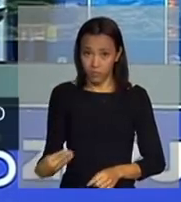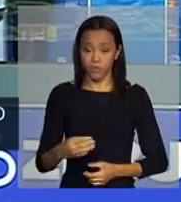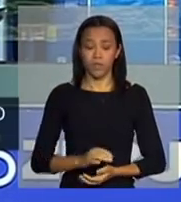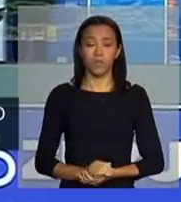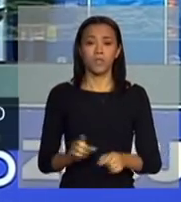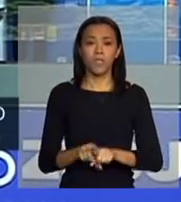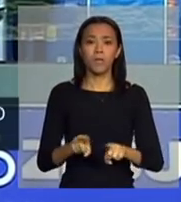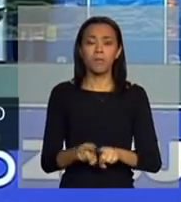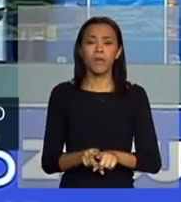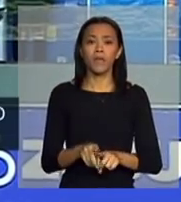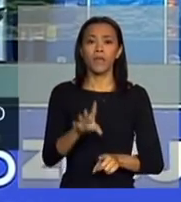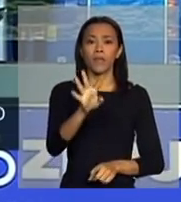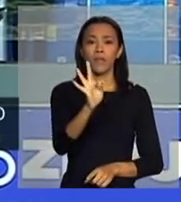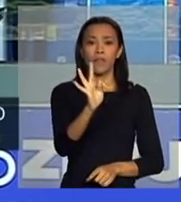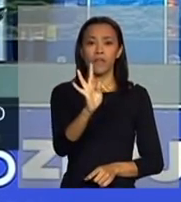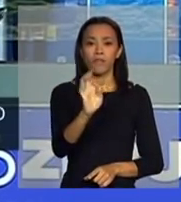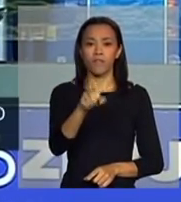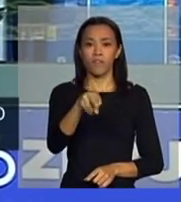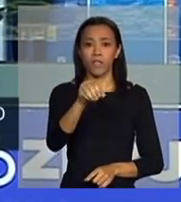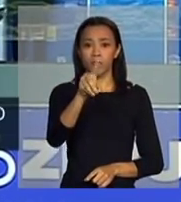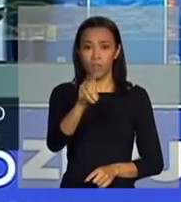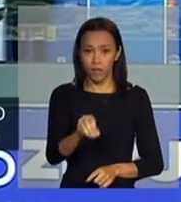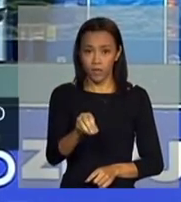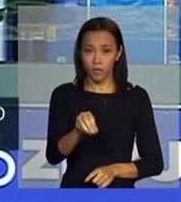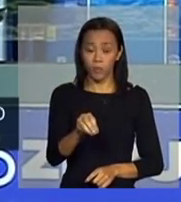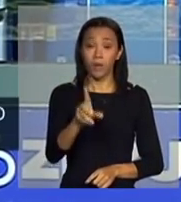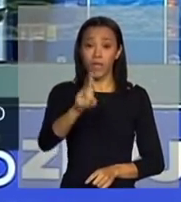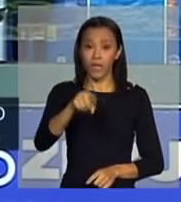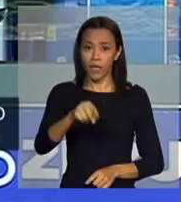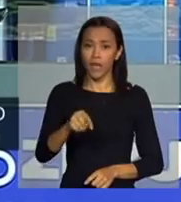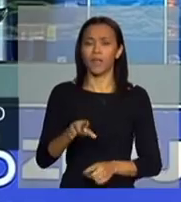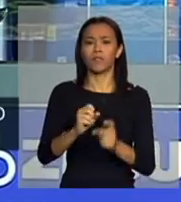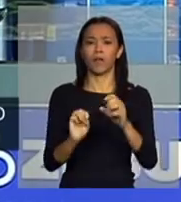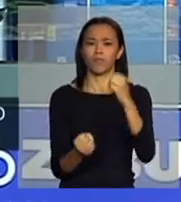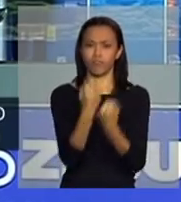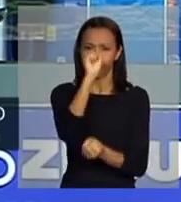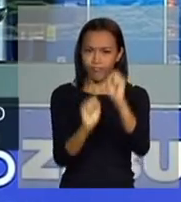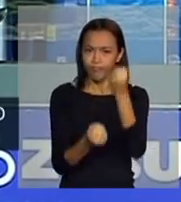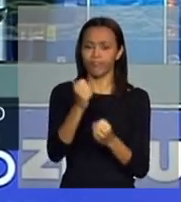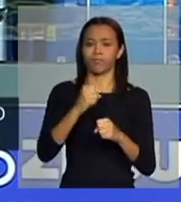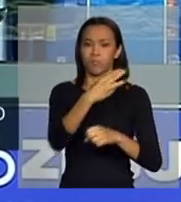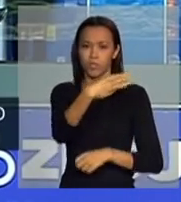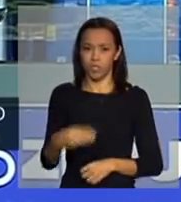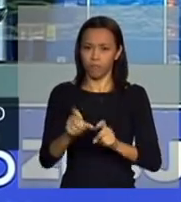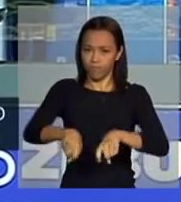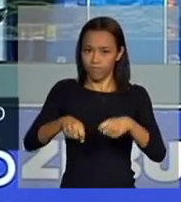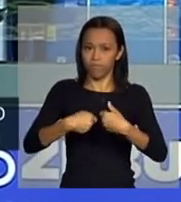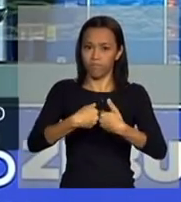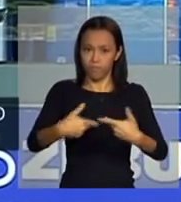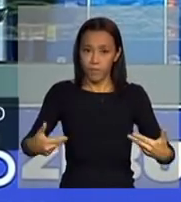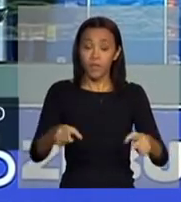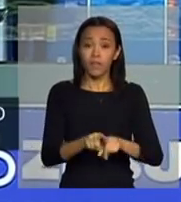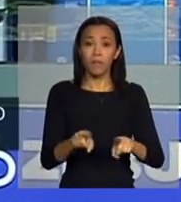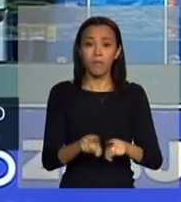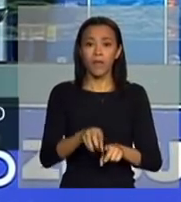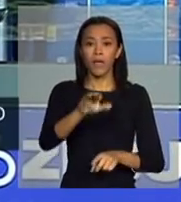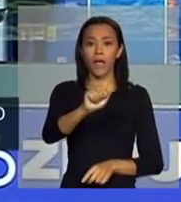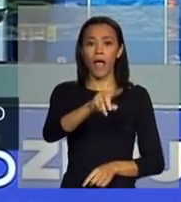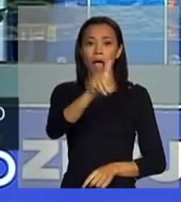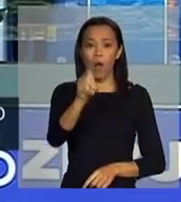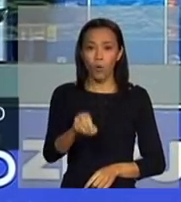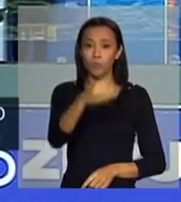Sr. Fernando Pimentel, ministro do Desenvolvimento, Indústria e Comércio Exterior. Sr. Aldo Rebelo, ministro do